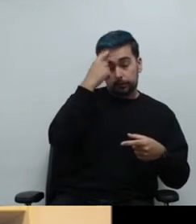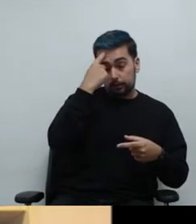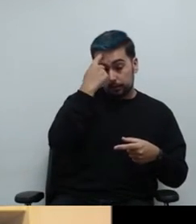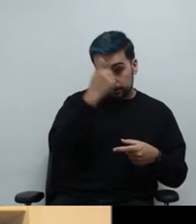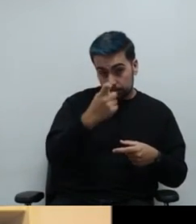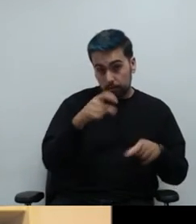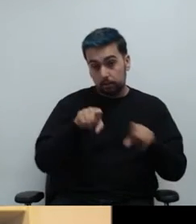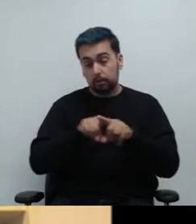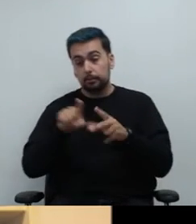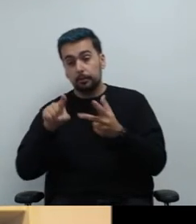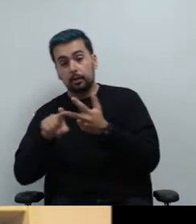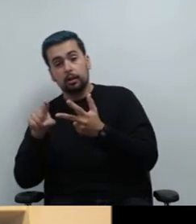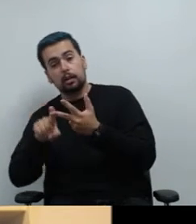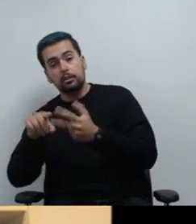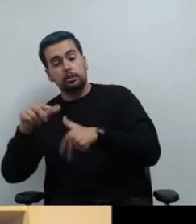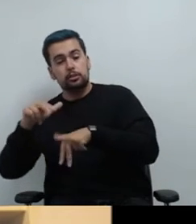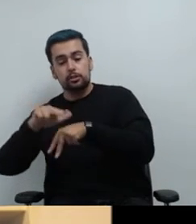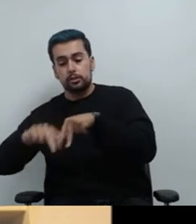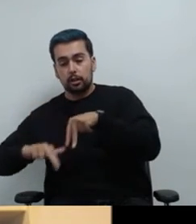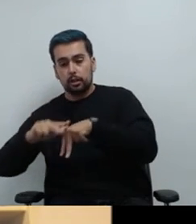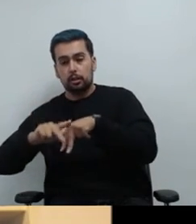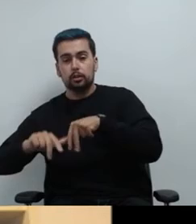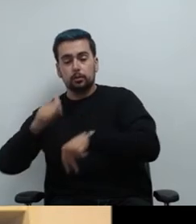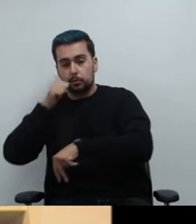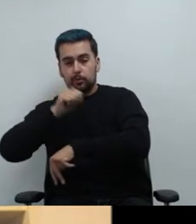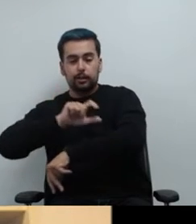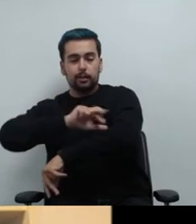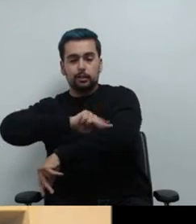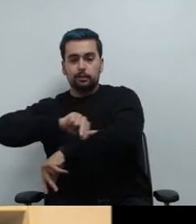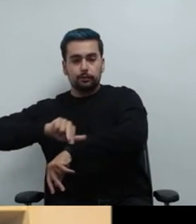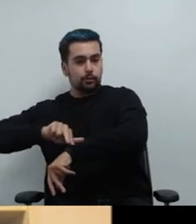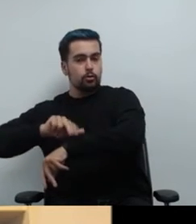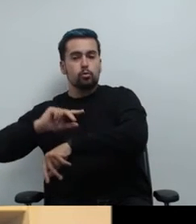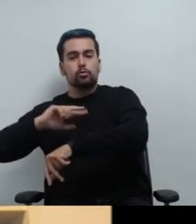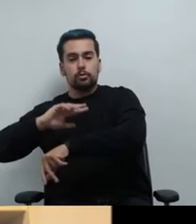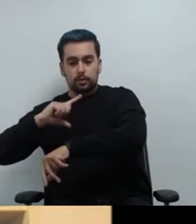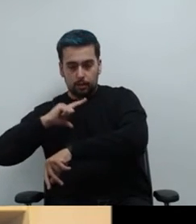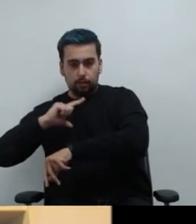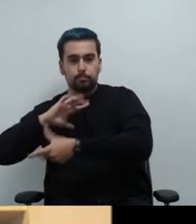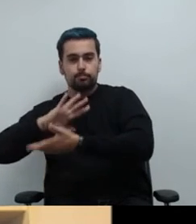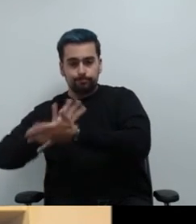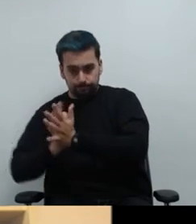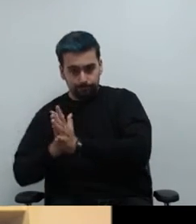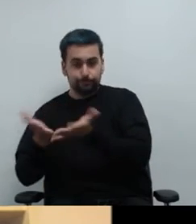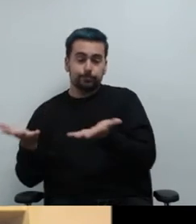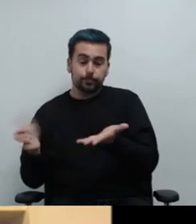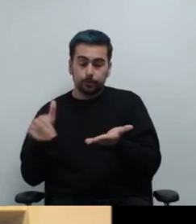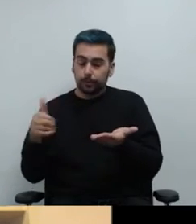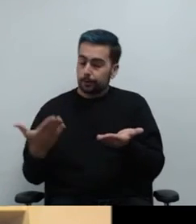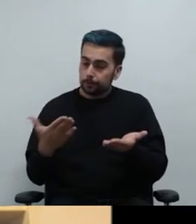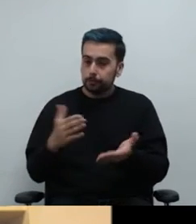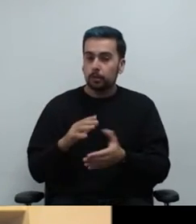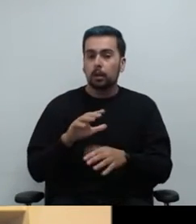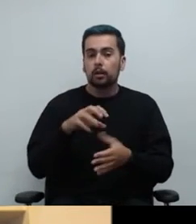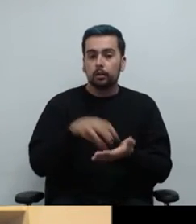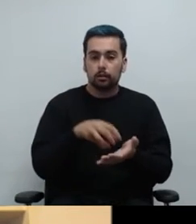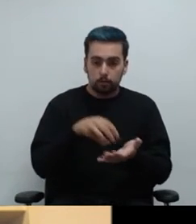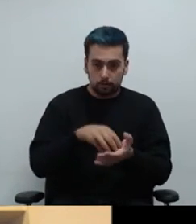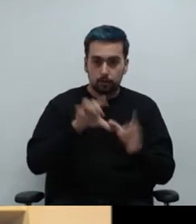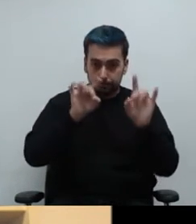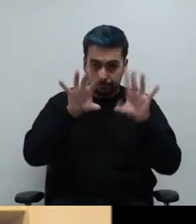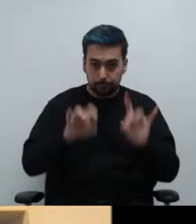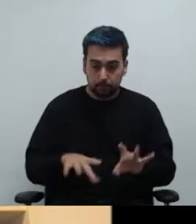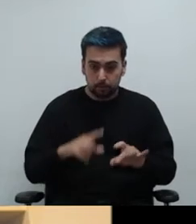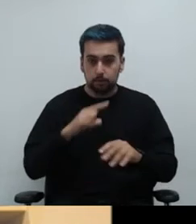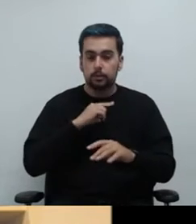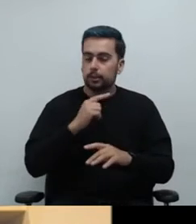de gênero contra as mulheres negras, dentre vários outros. A existência de um núcleo específico terá como